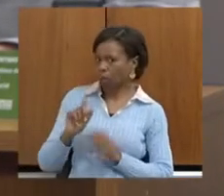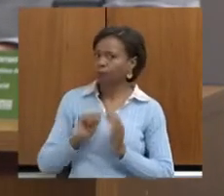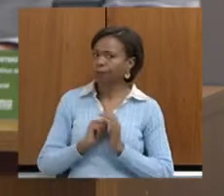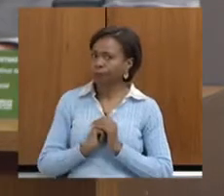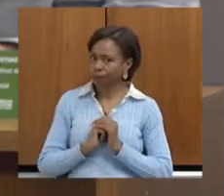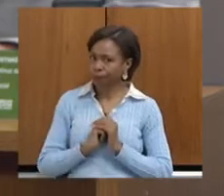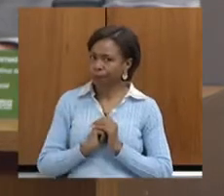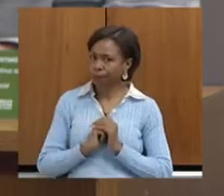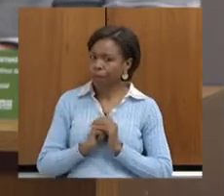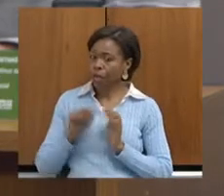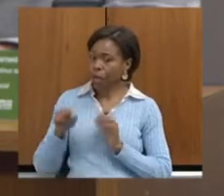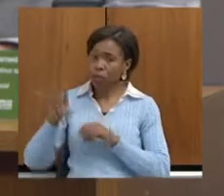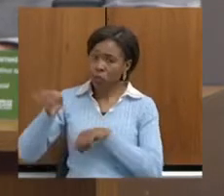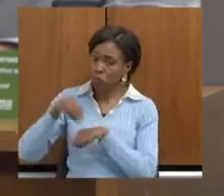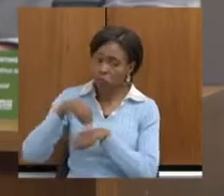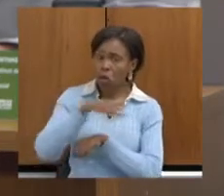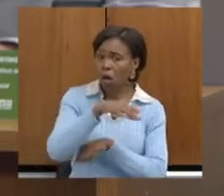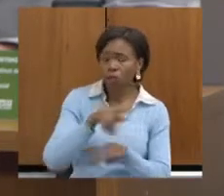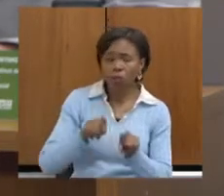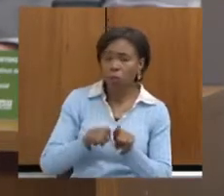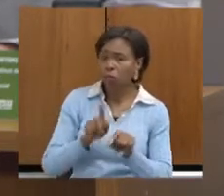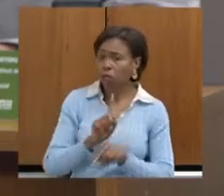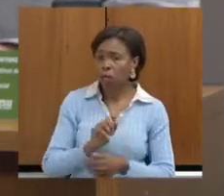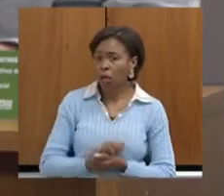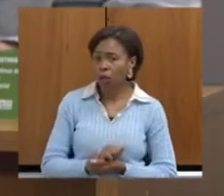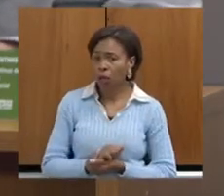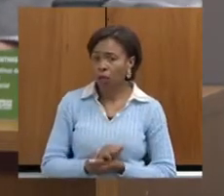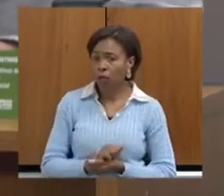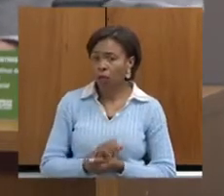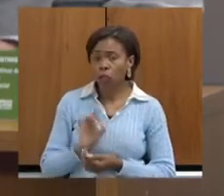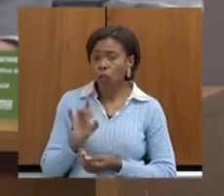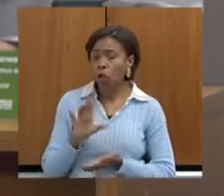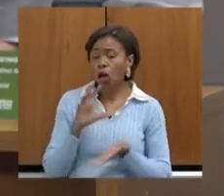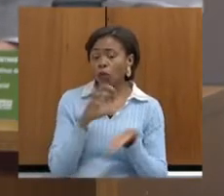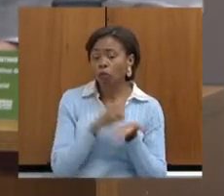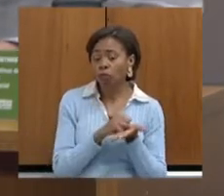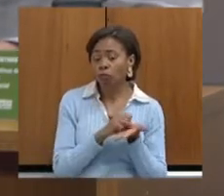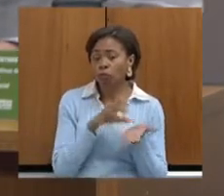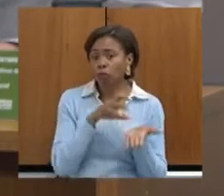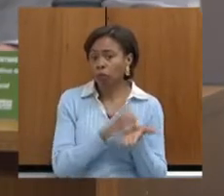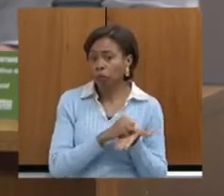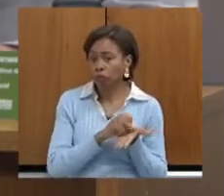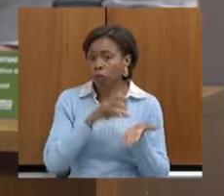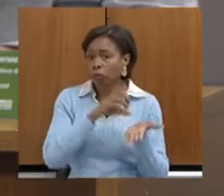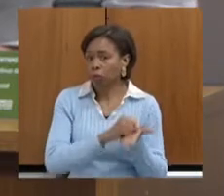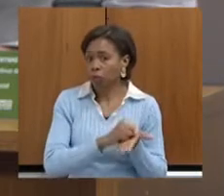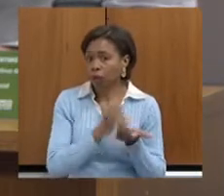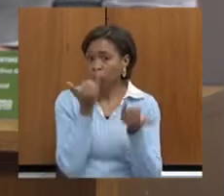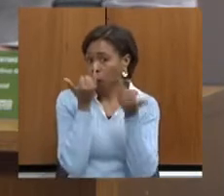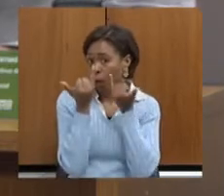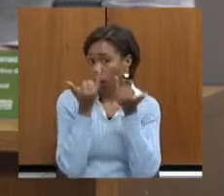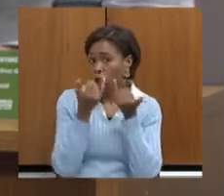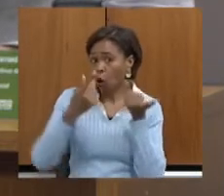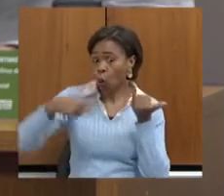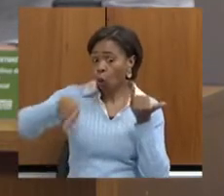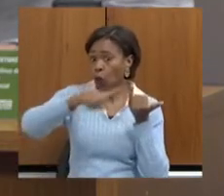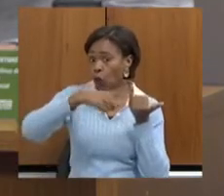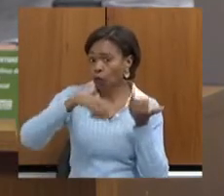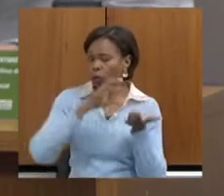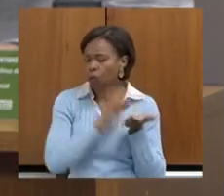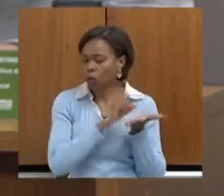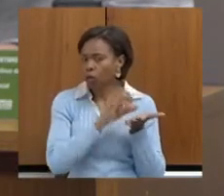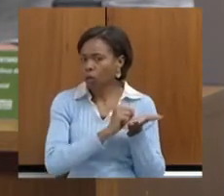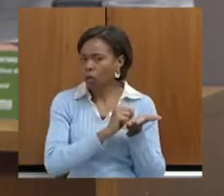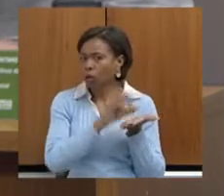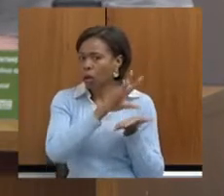ela também não passa para gente né então eu estava com a Lena ali assim formação da gente mas na verdade a gente sabe